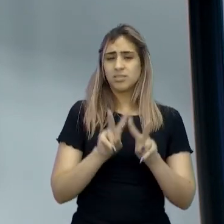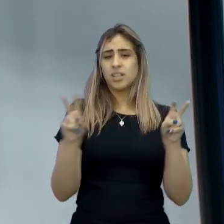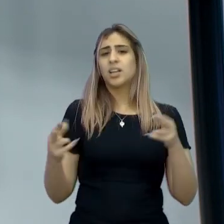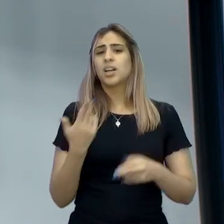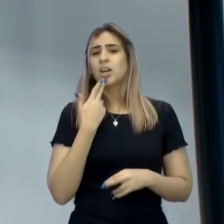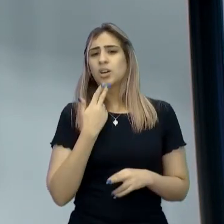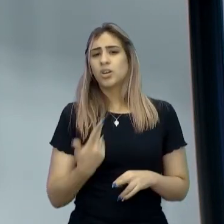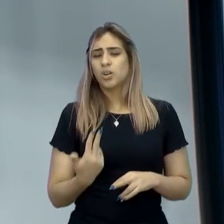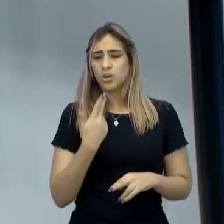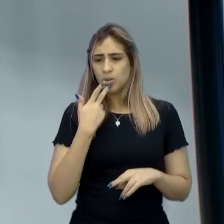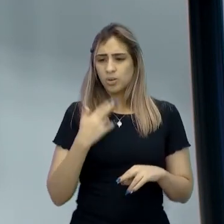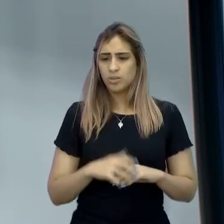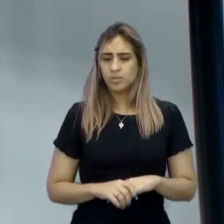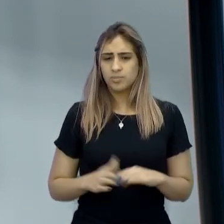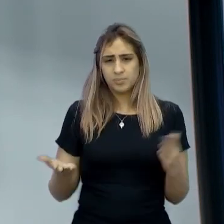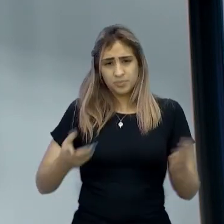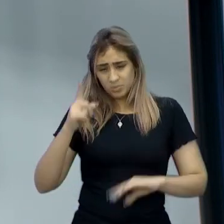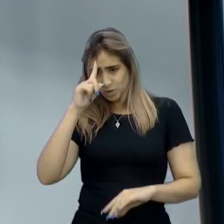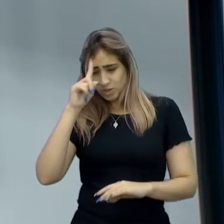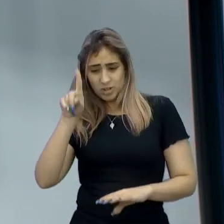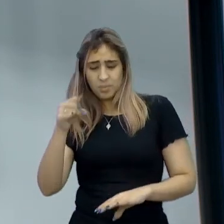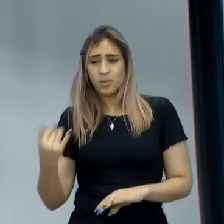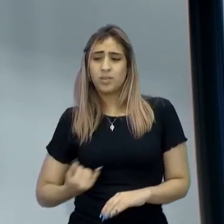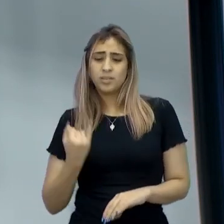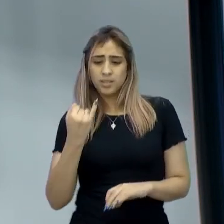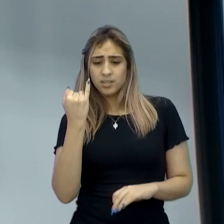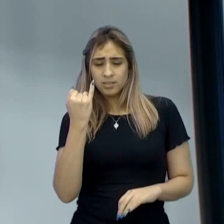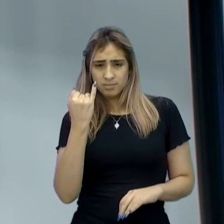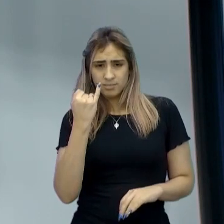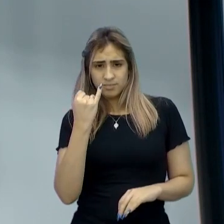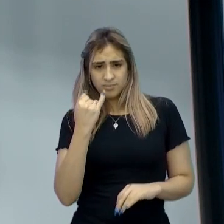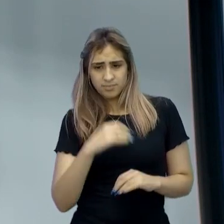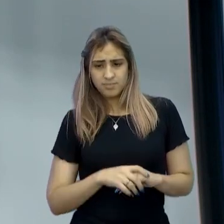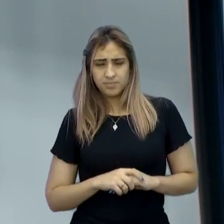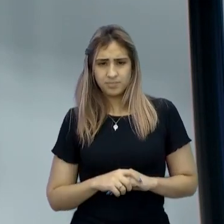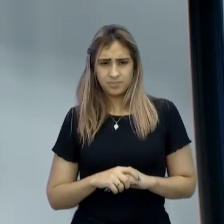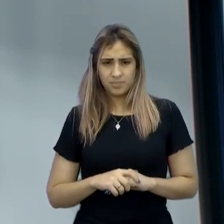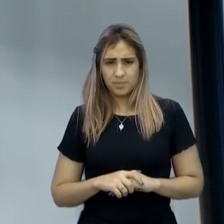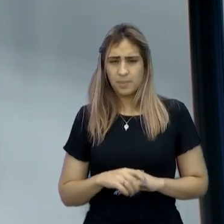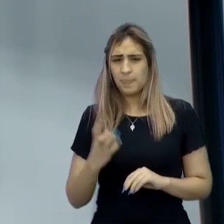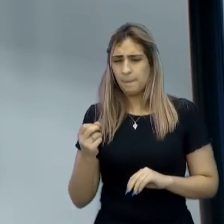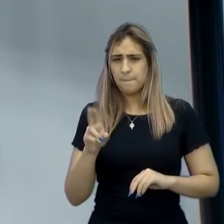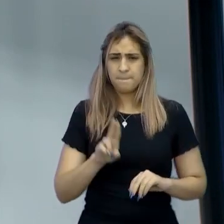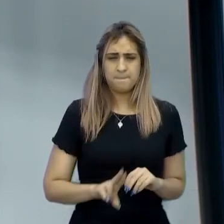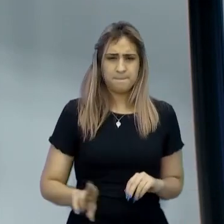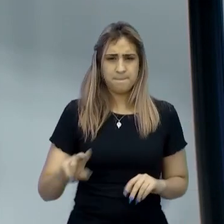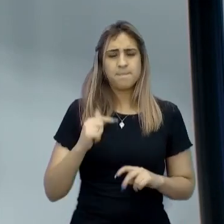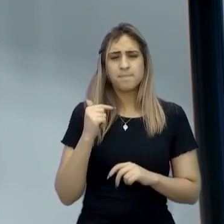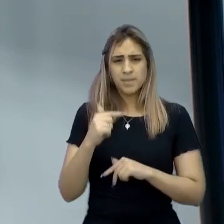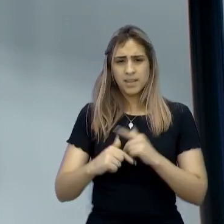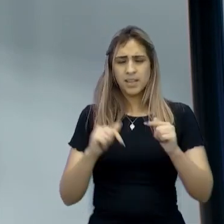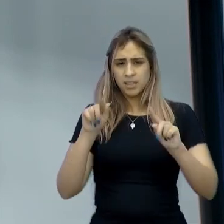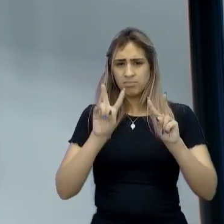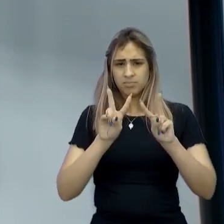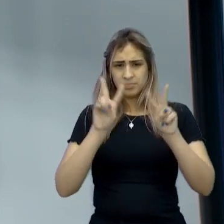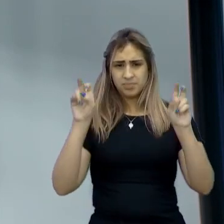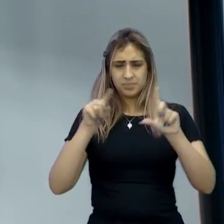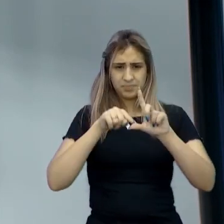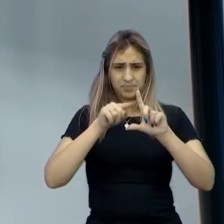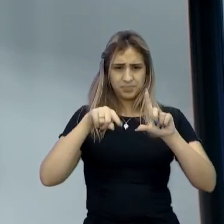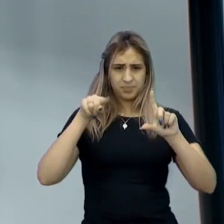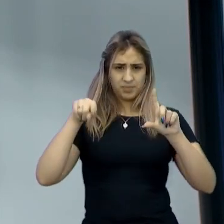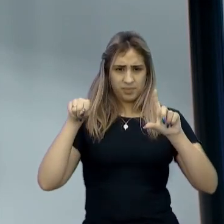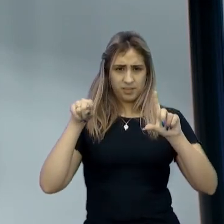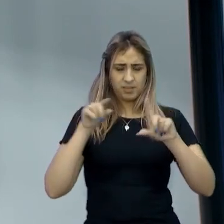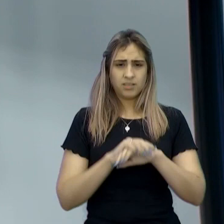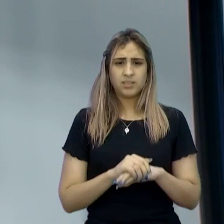cor, né? Hoje em dia é muito importante, os pictogramas, né? são muito utilizados para trabalhar essa questão do gráficos,